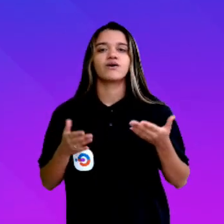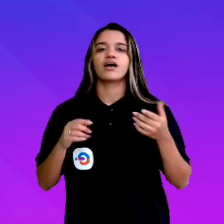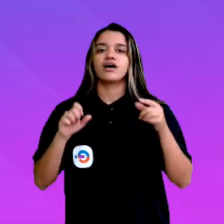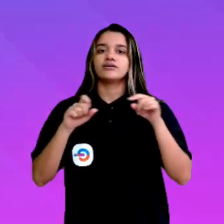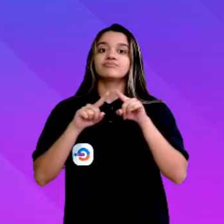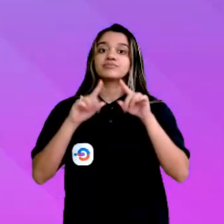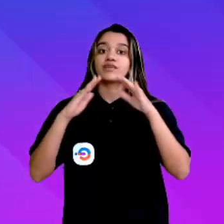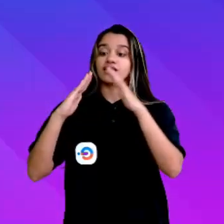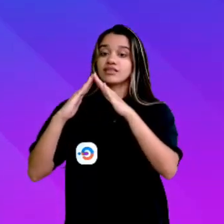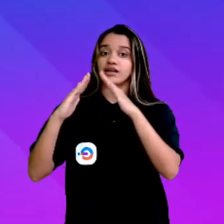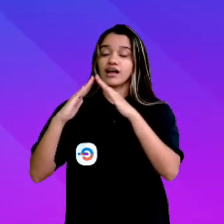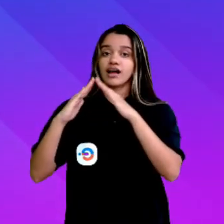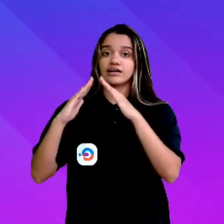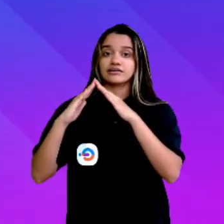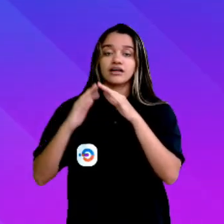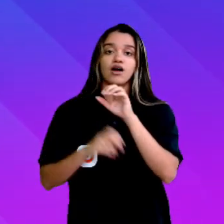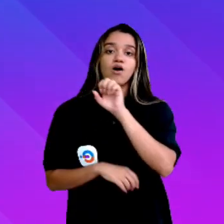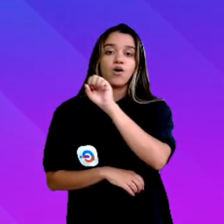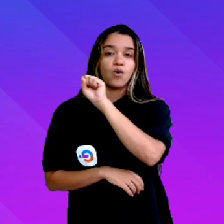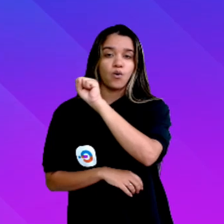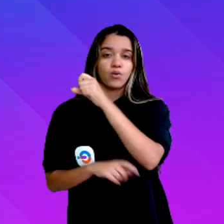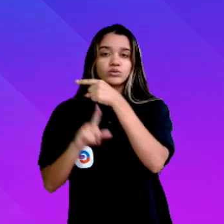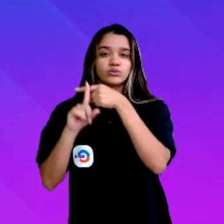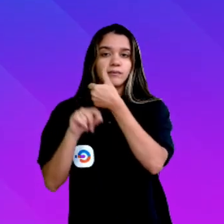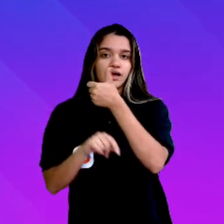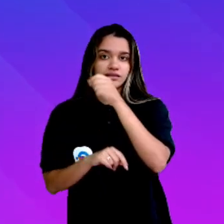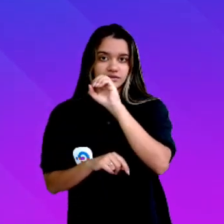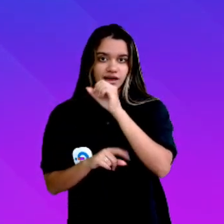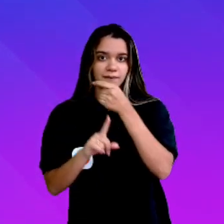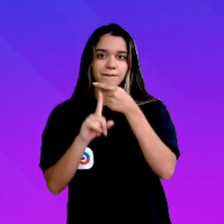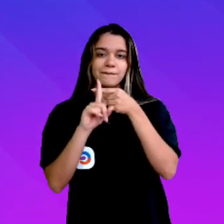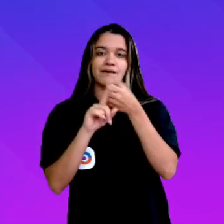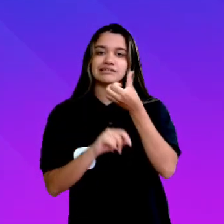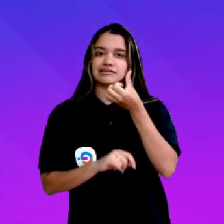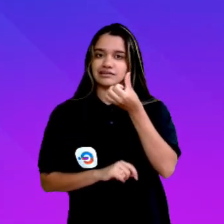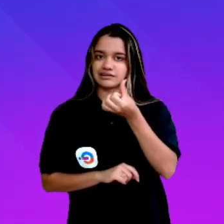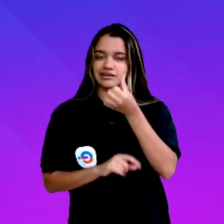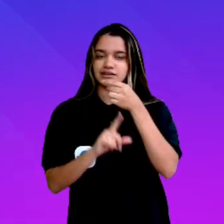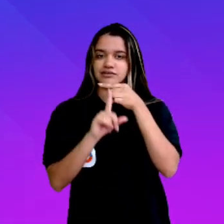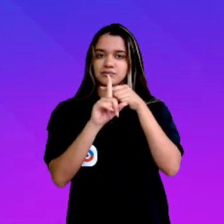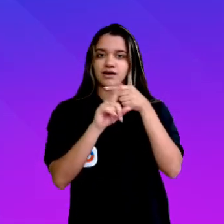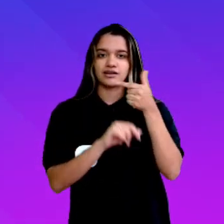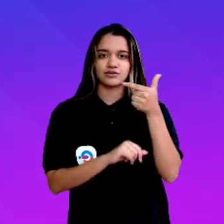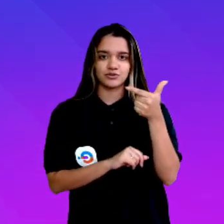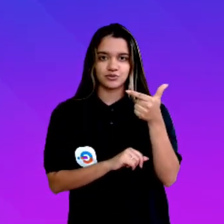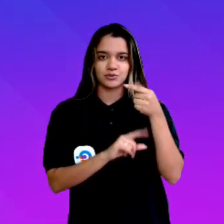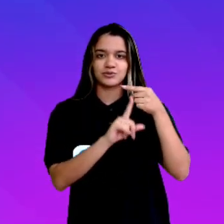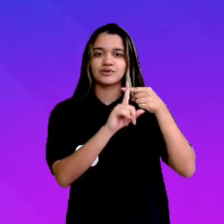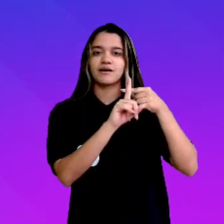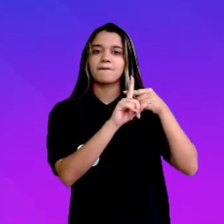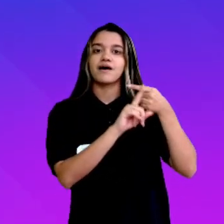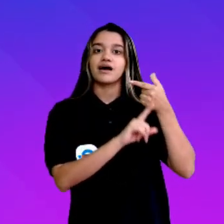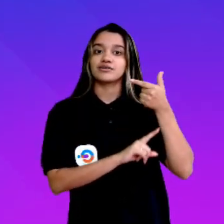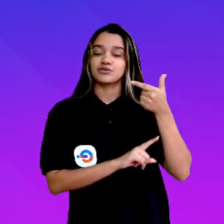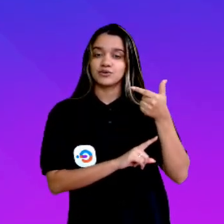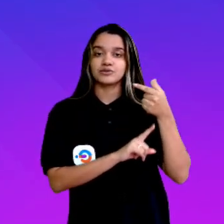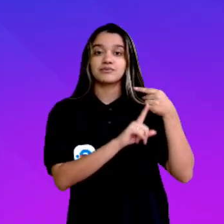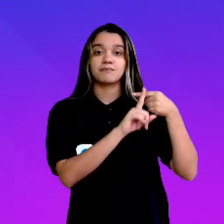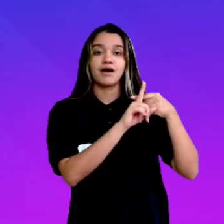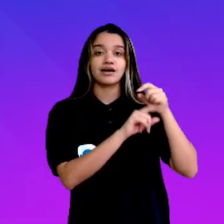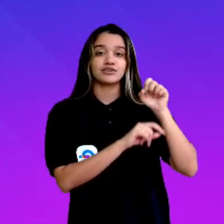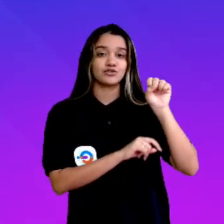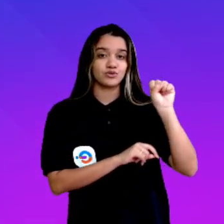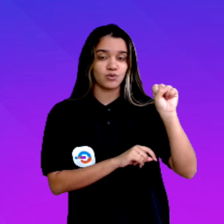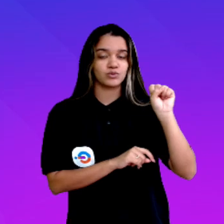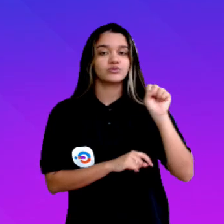casa é de 8 metros, mais 10 metros, mais 6 metros, mais 2 metros, mais 2 metros, mais 8